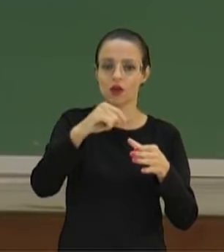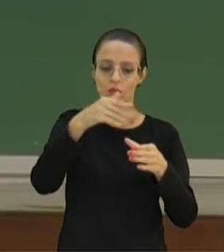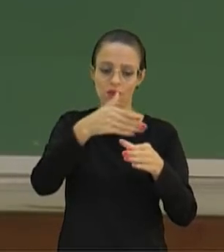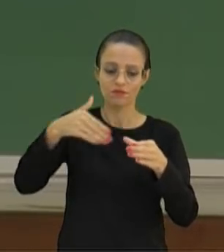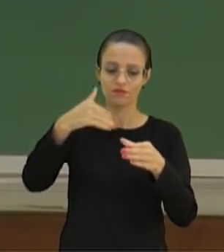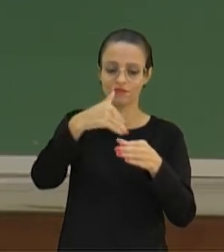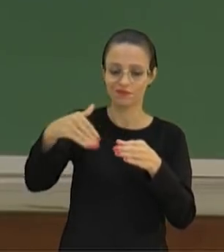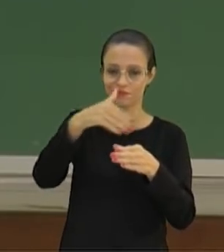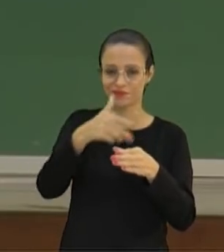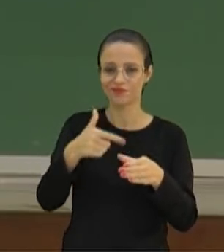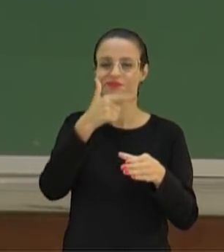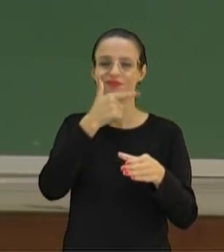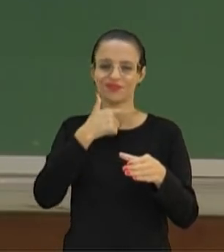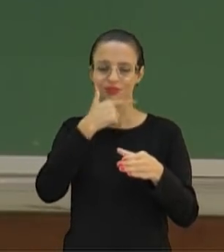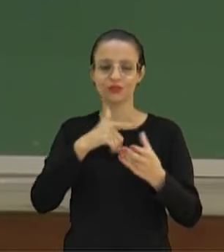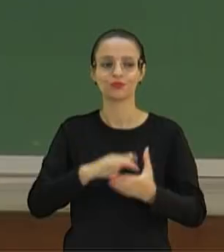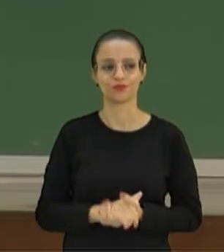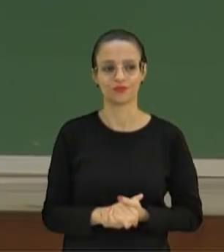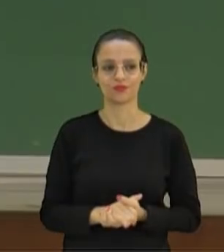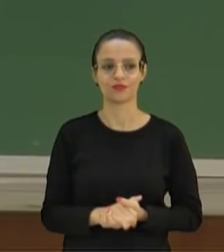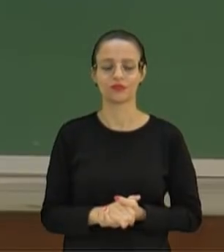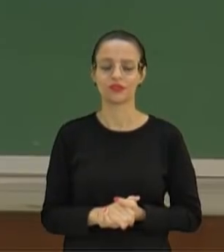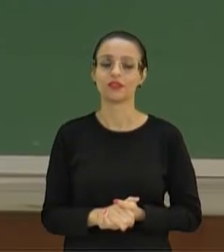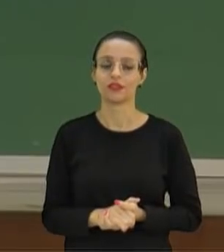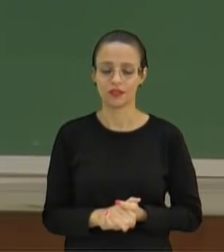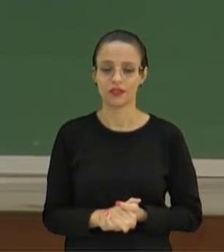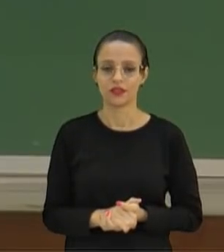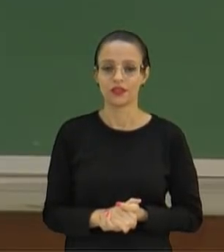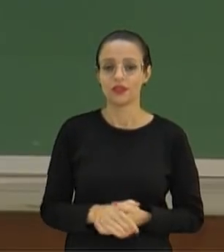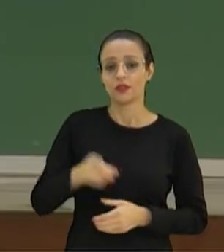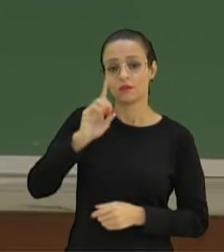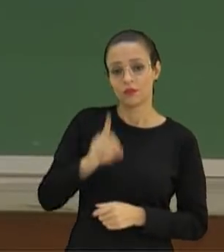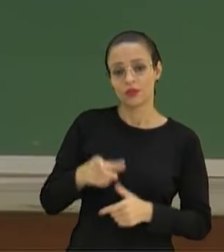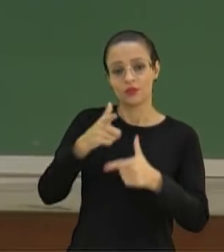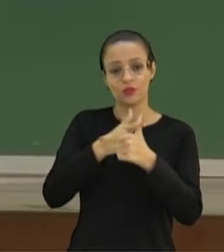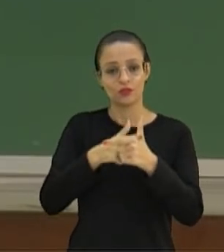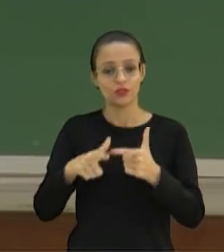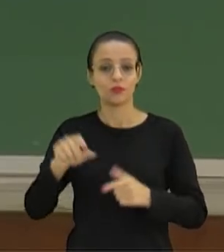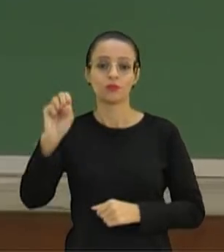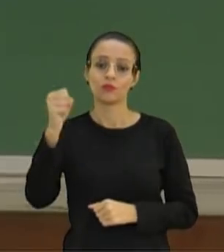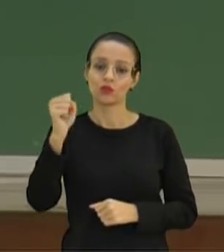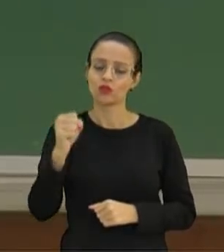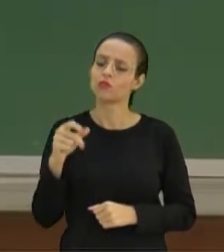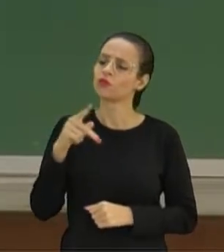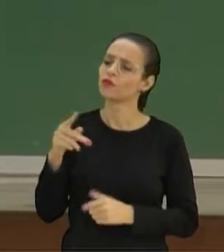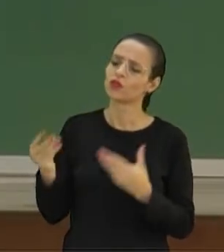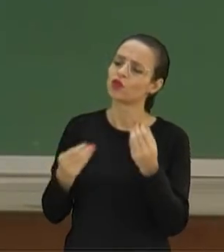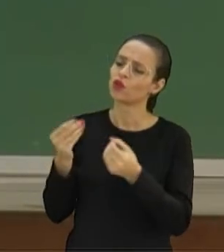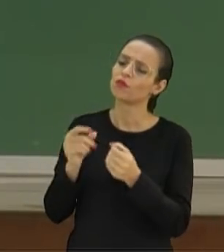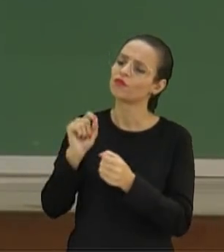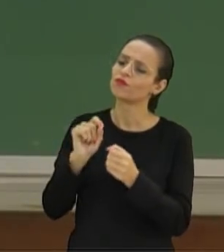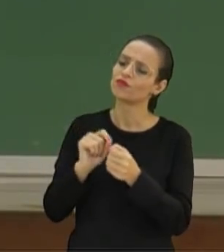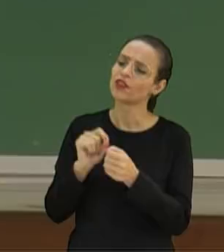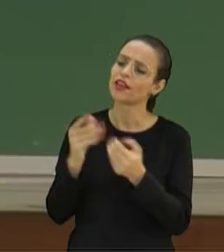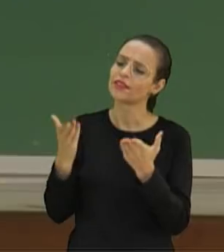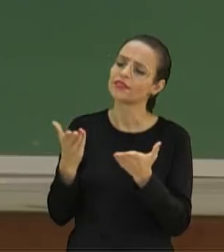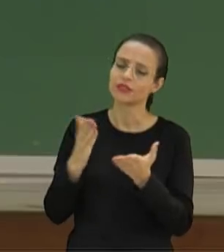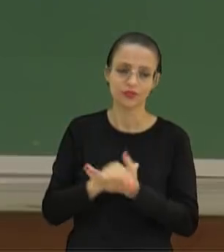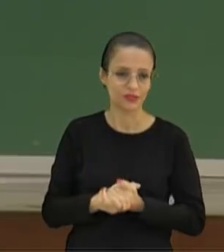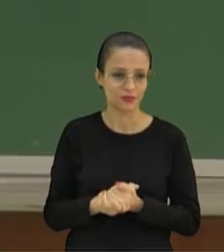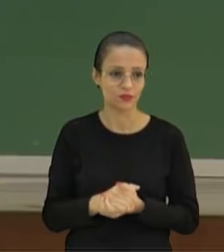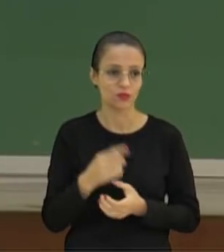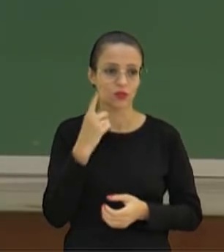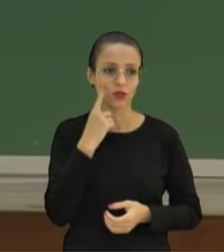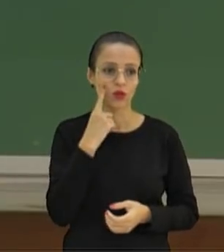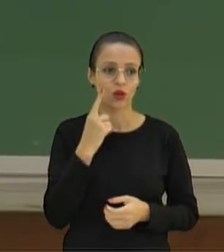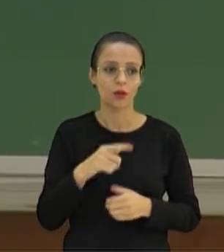partes do queijo. Então, fazendo a nossa divisão aqui, ó, 1000 divididos por 8. Prof, como que a senhora fez essa divisão?